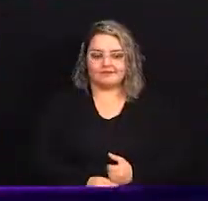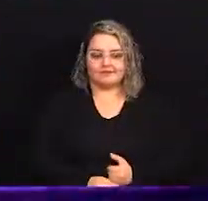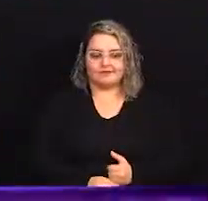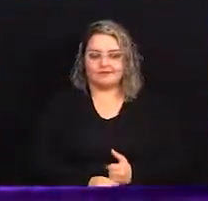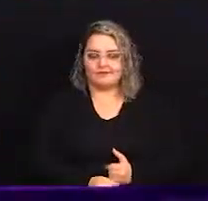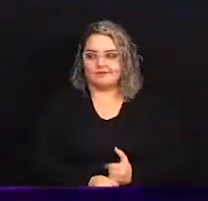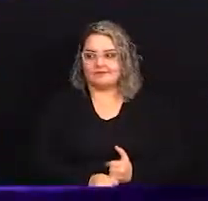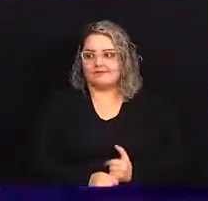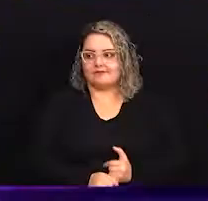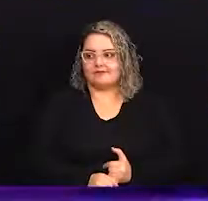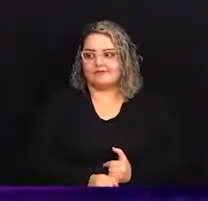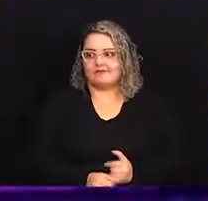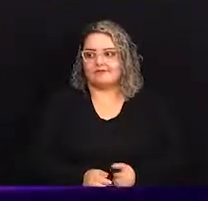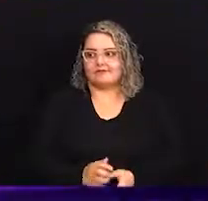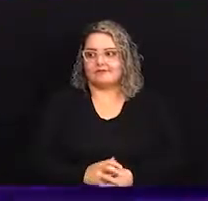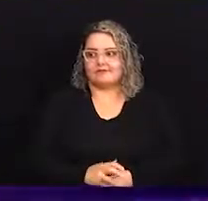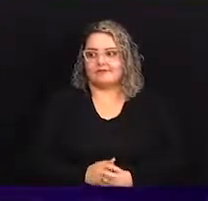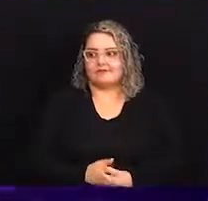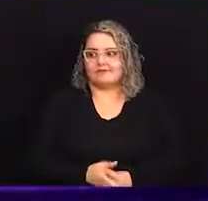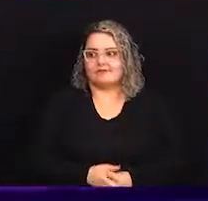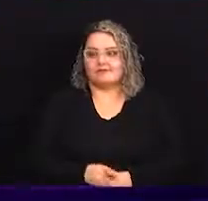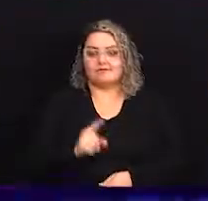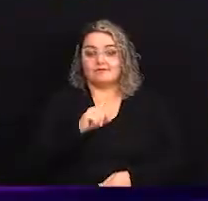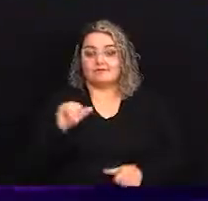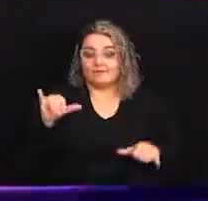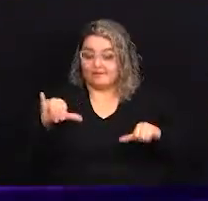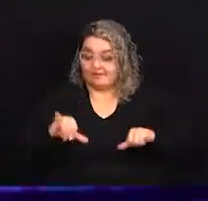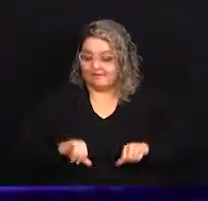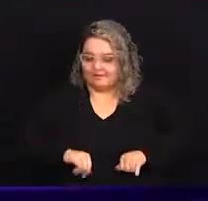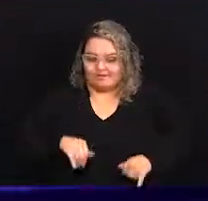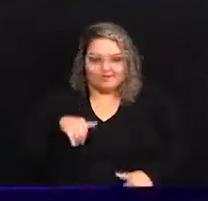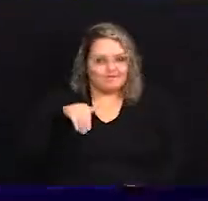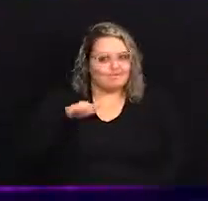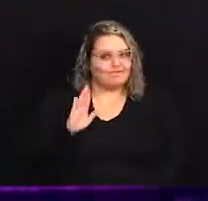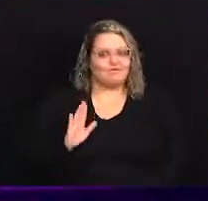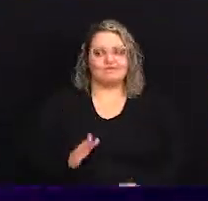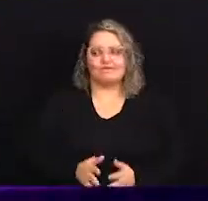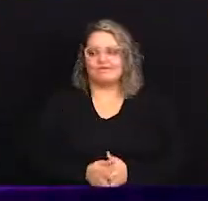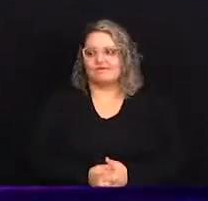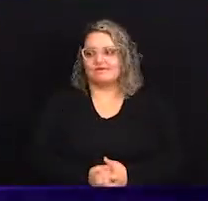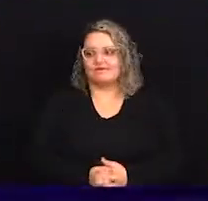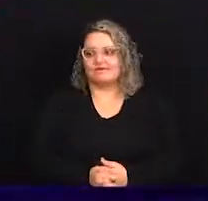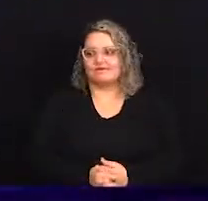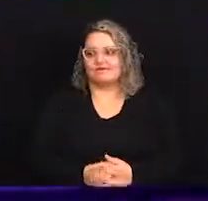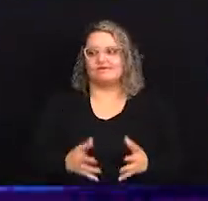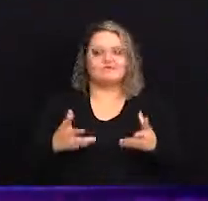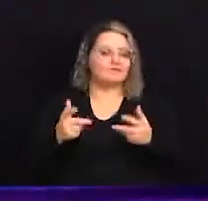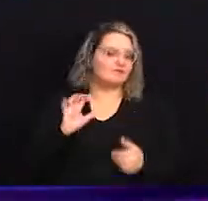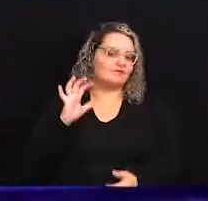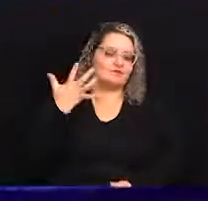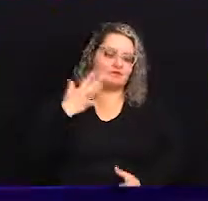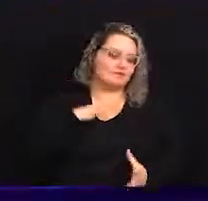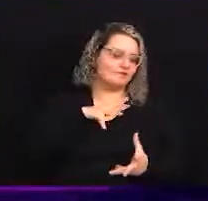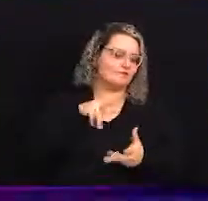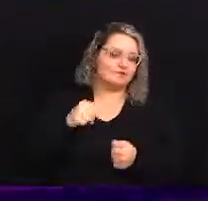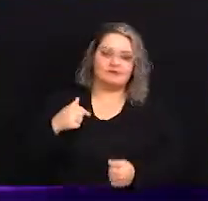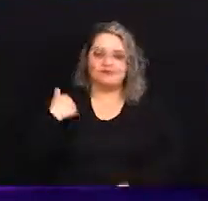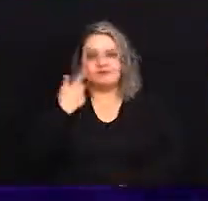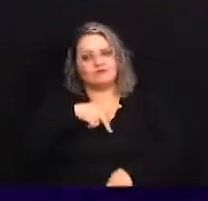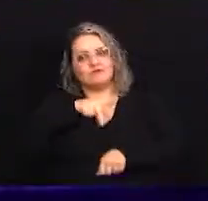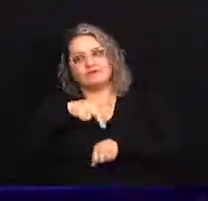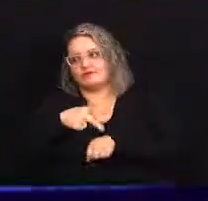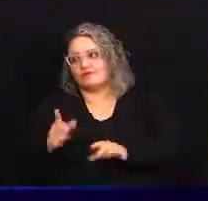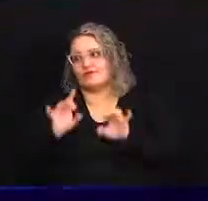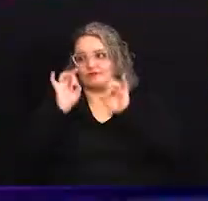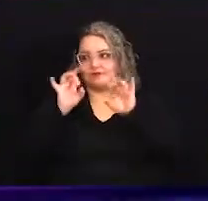não emburacar, não sofrer demais, assim, porque eu estava ali vendo, enfim, tudo que estava acontecendo no mundo, com o nosso